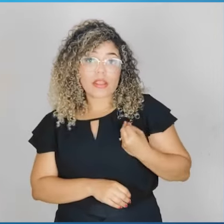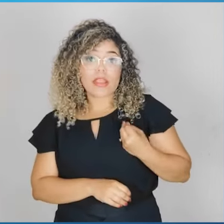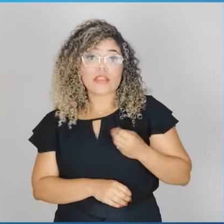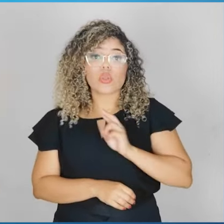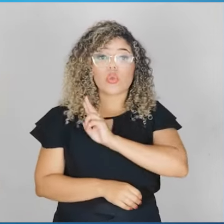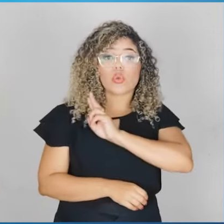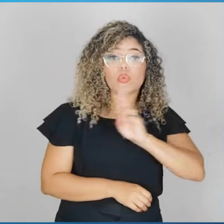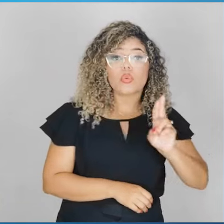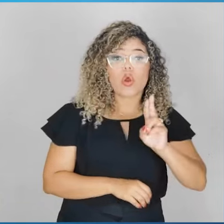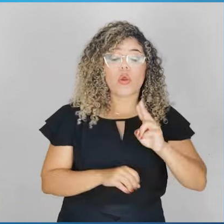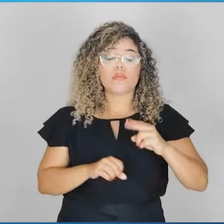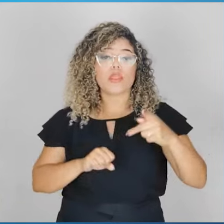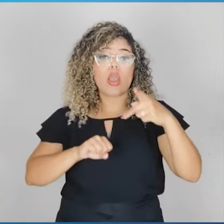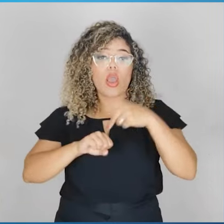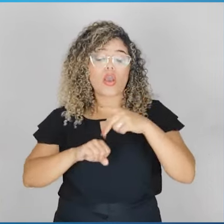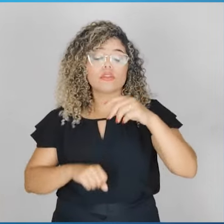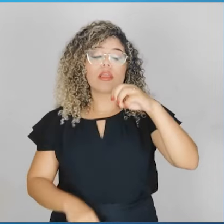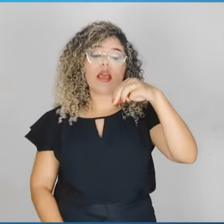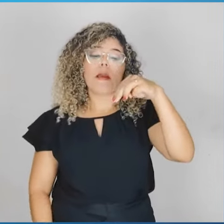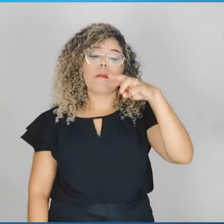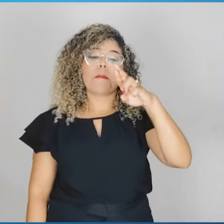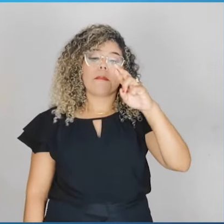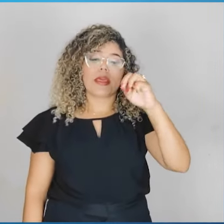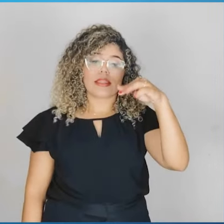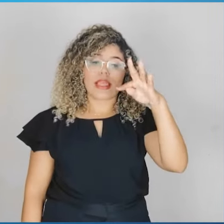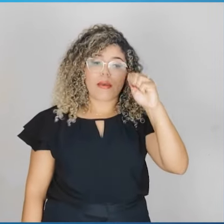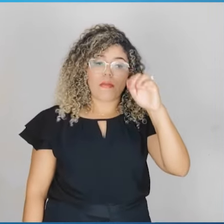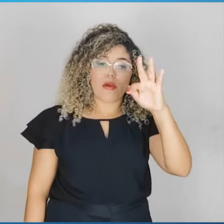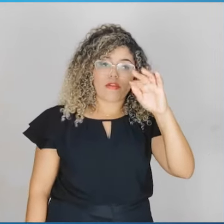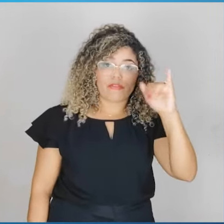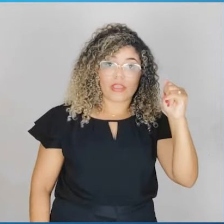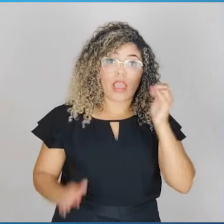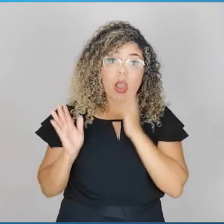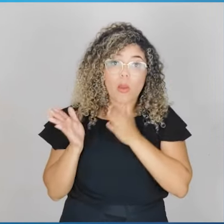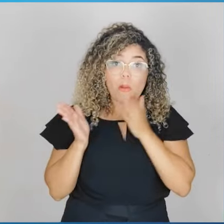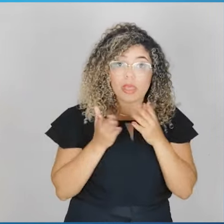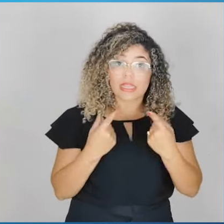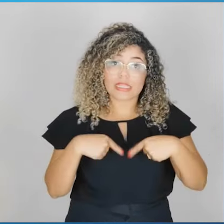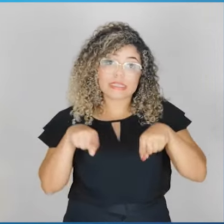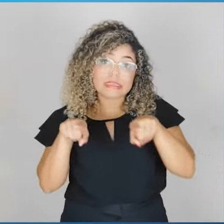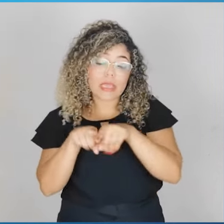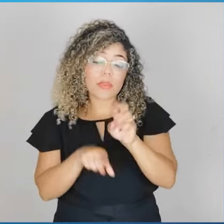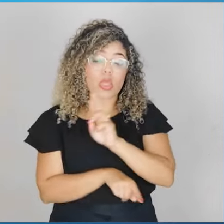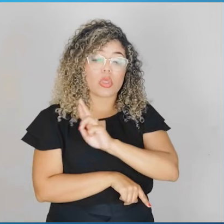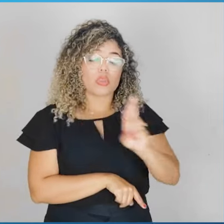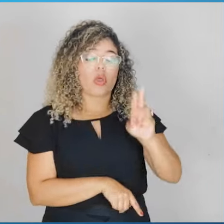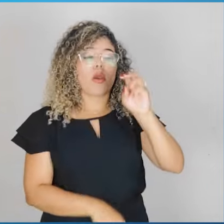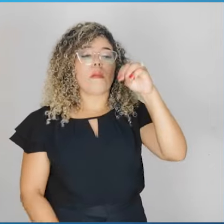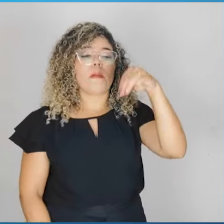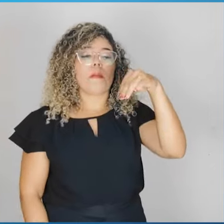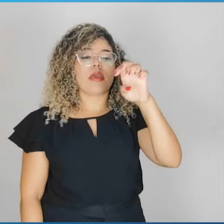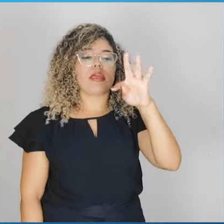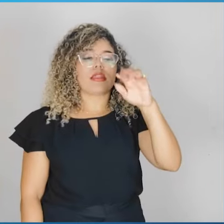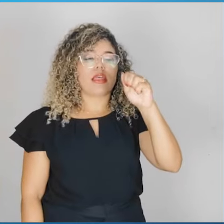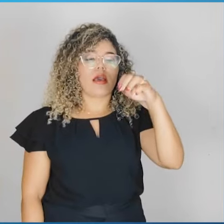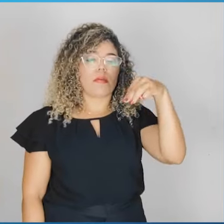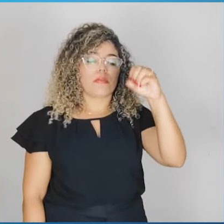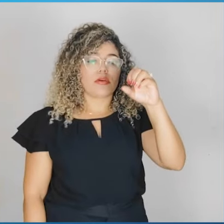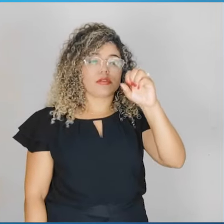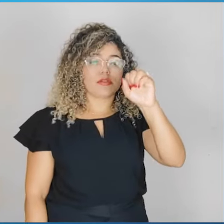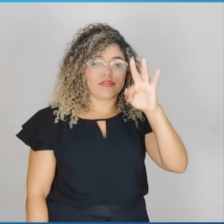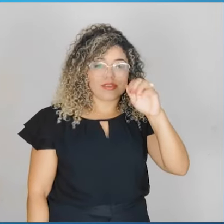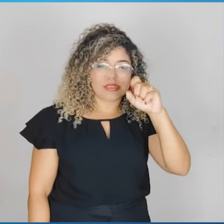chamadas rochas metamórficas. Sobre esse processo, também chamado de metamorfização, é correto afirmar que: